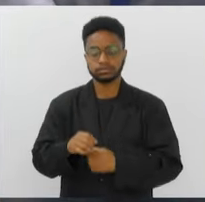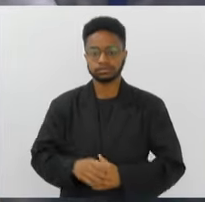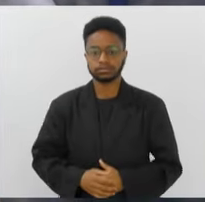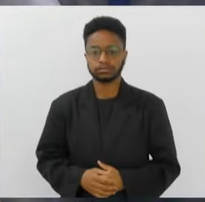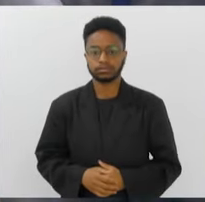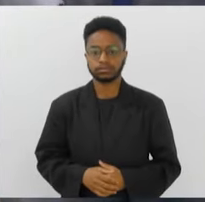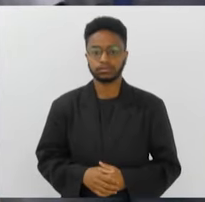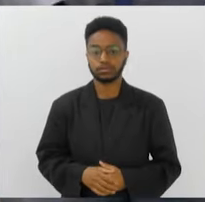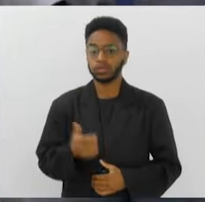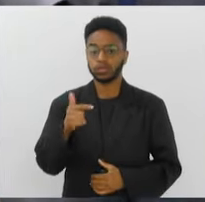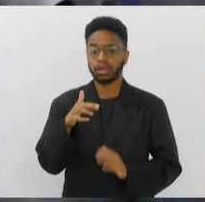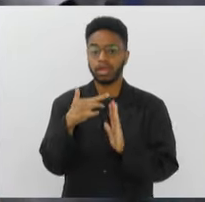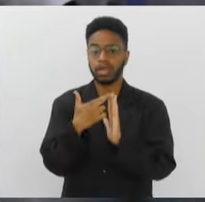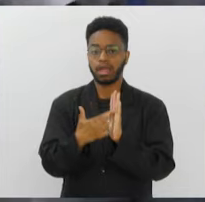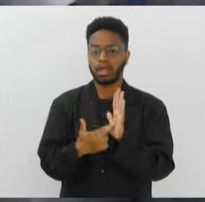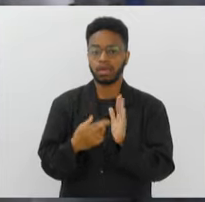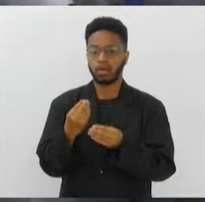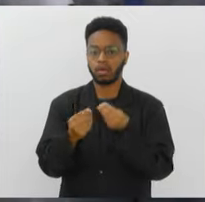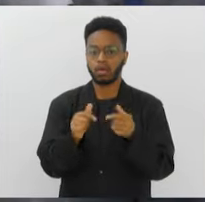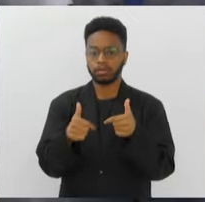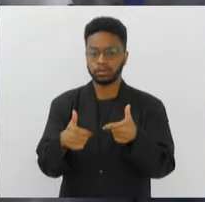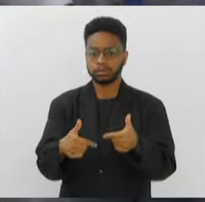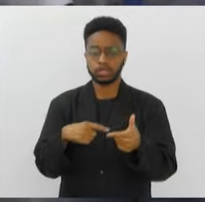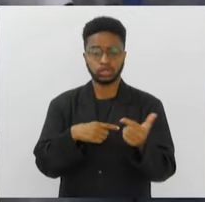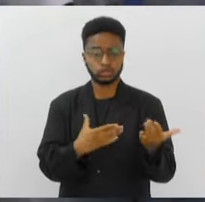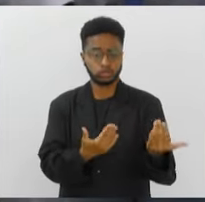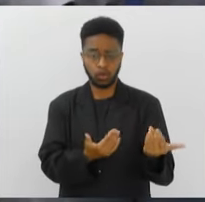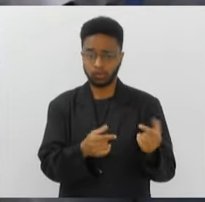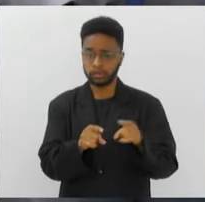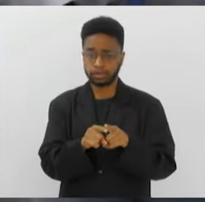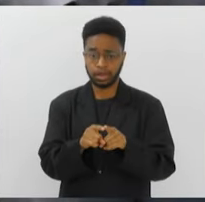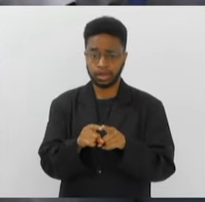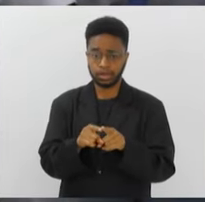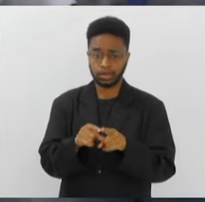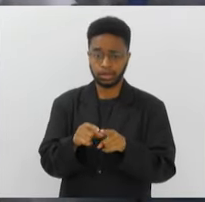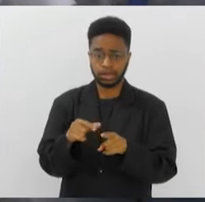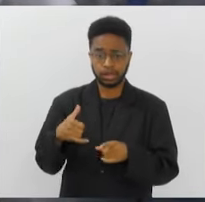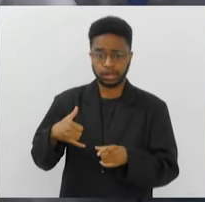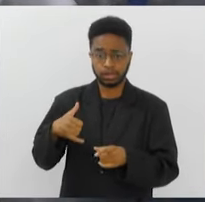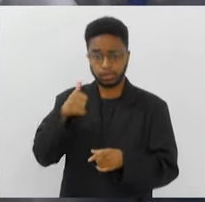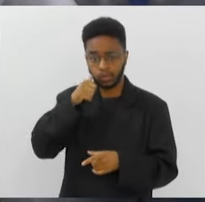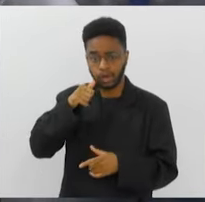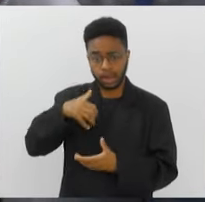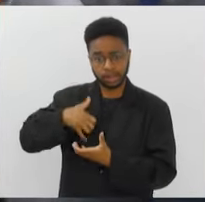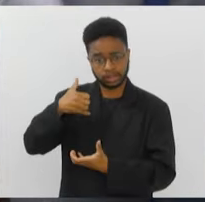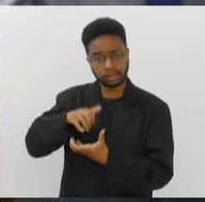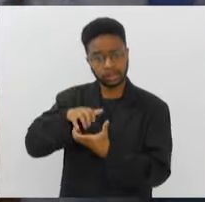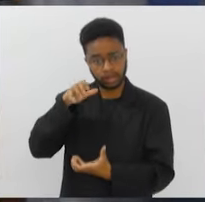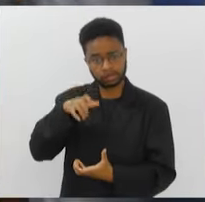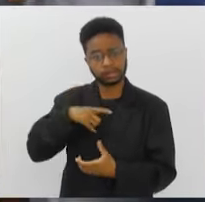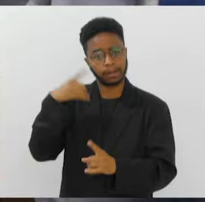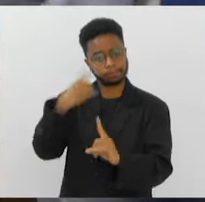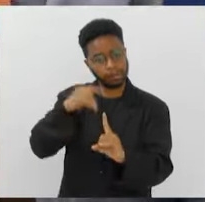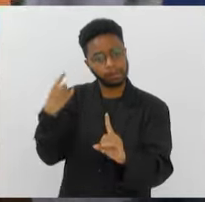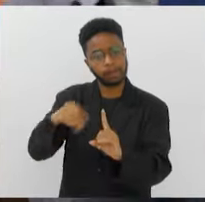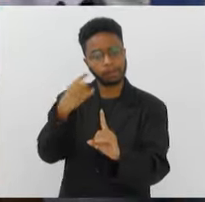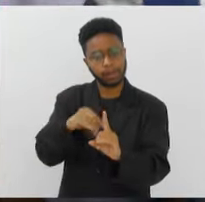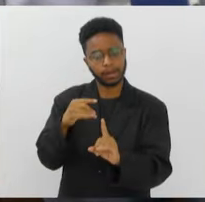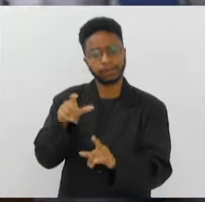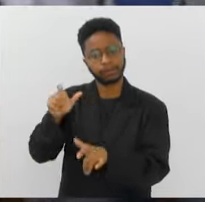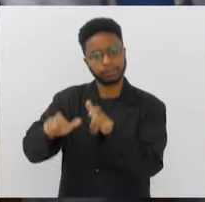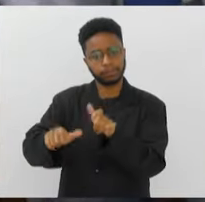sem parâmetros. Desde jovens a senhoras são agredidos pelos apaniguados do